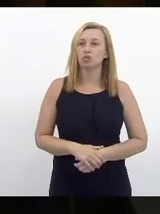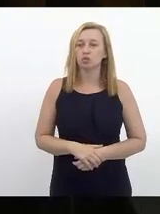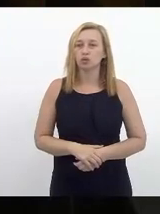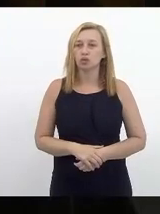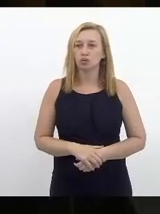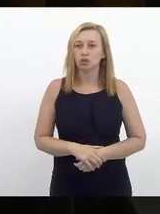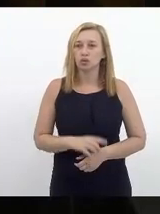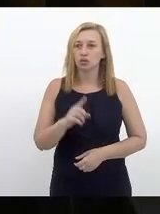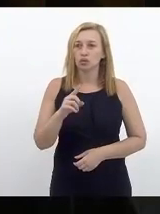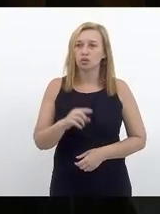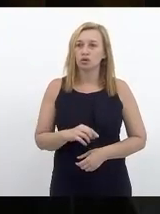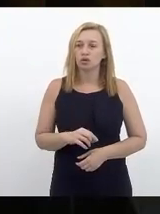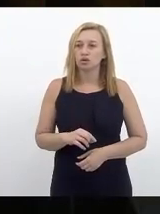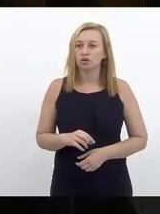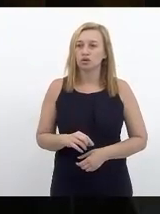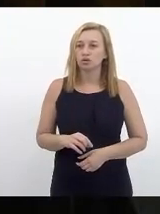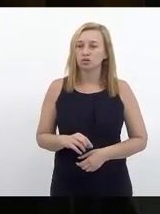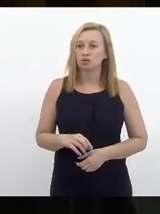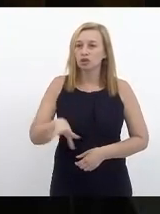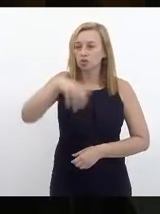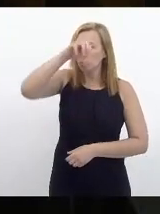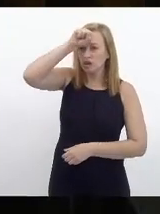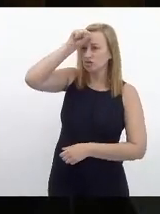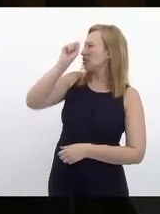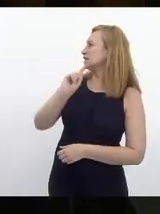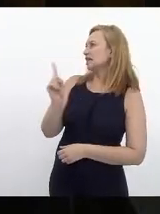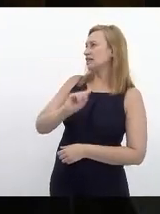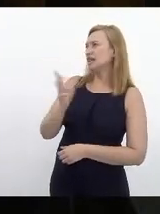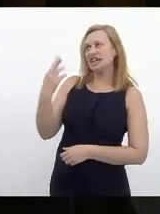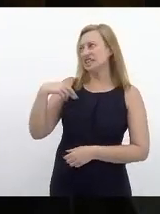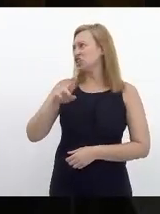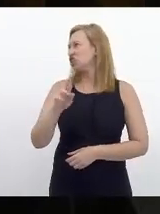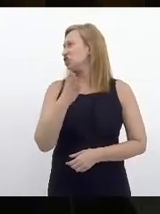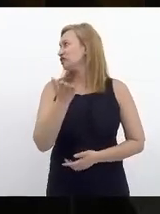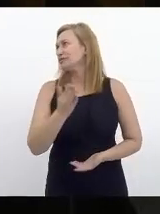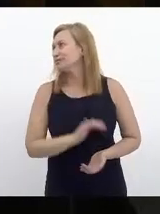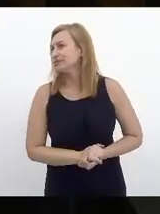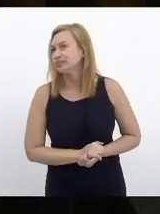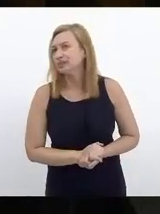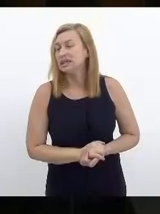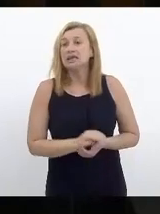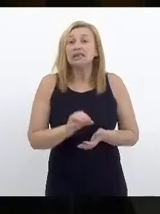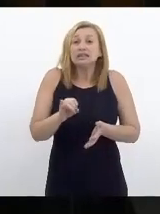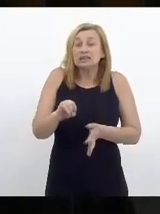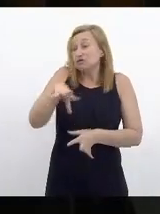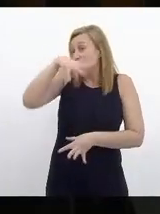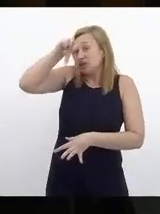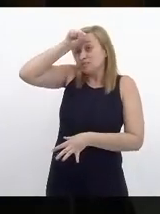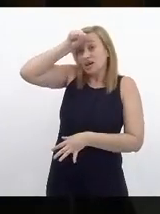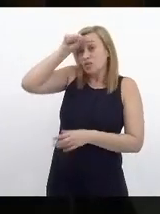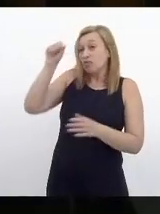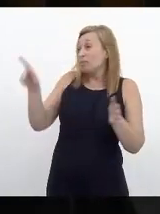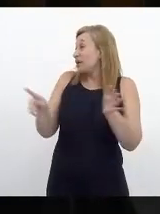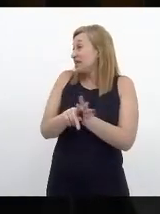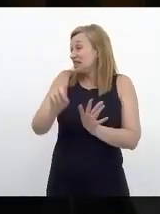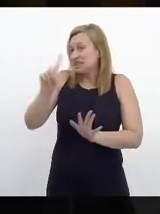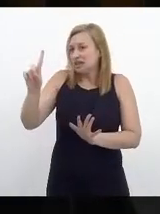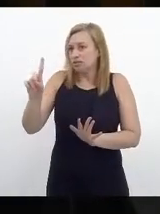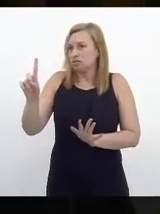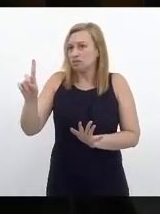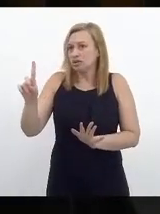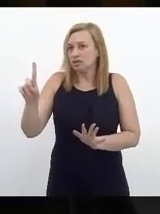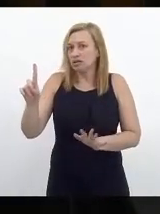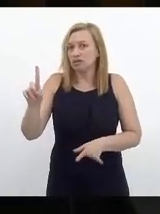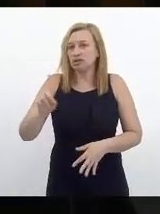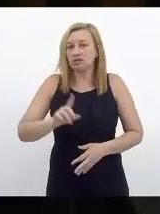Não, não é a minha macumba, é o sincretismo religioso. E também, se fosse a minha macumba, era de Deus também. Era de